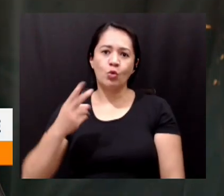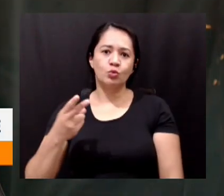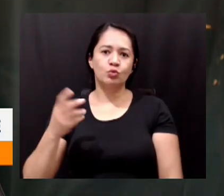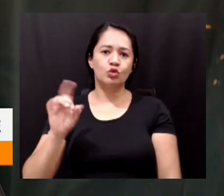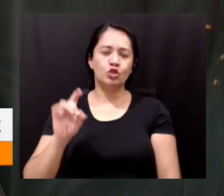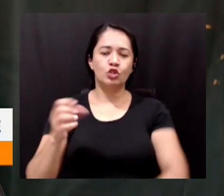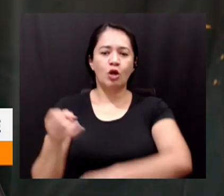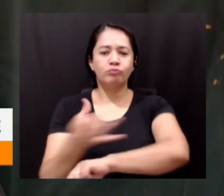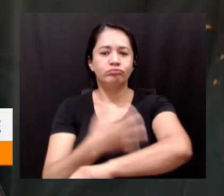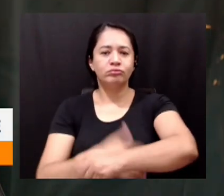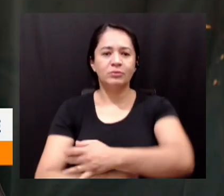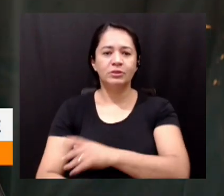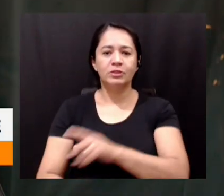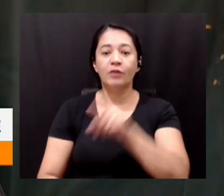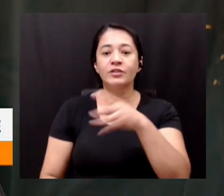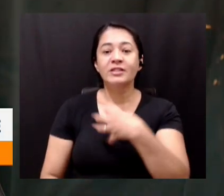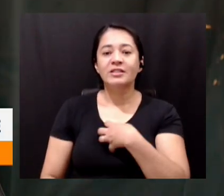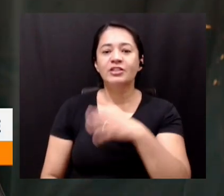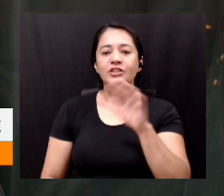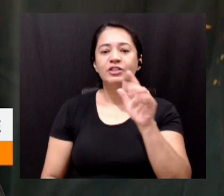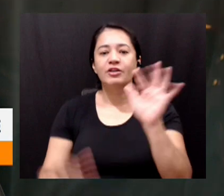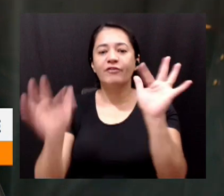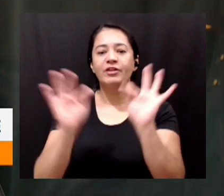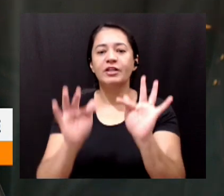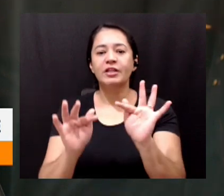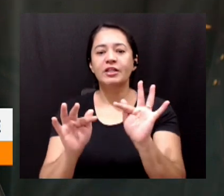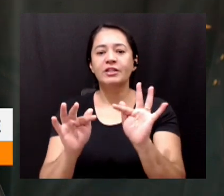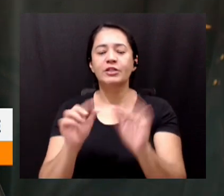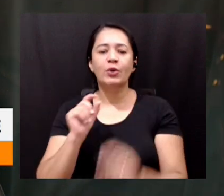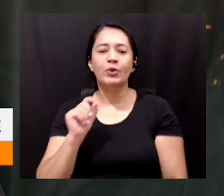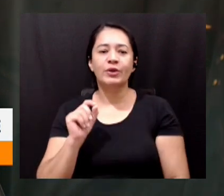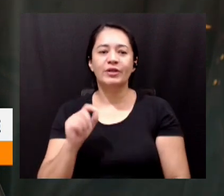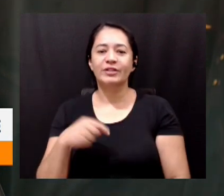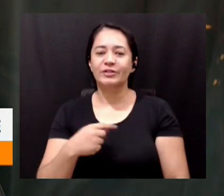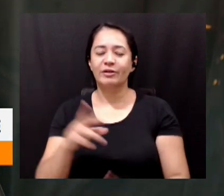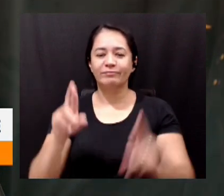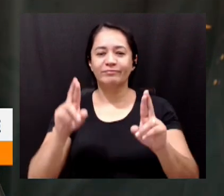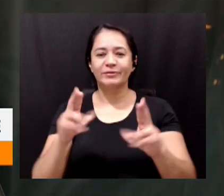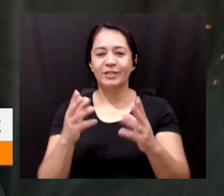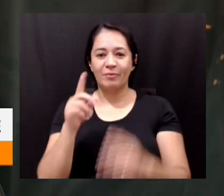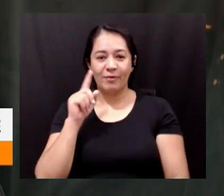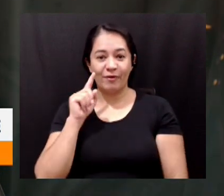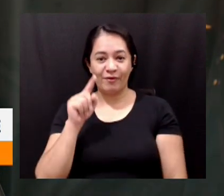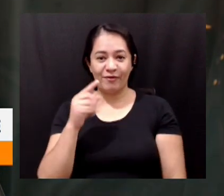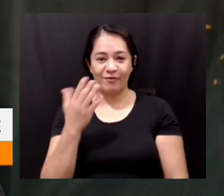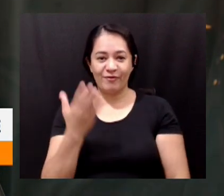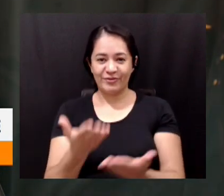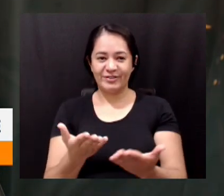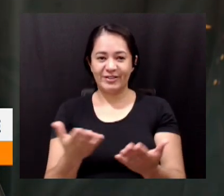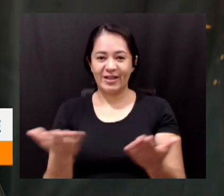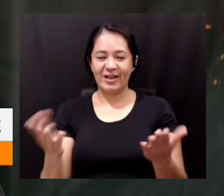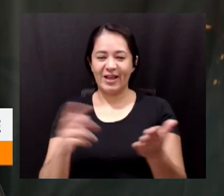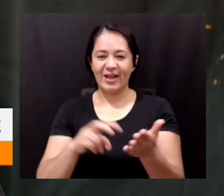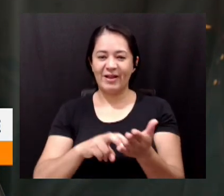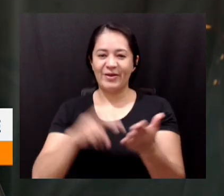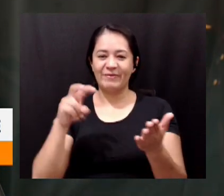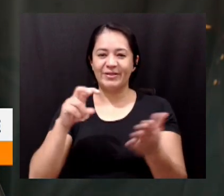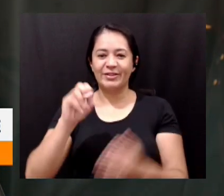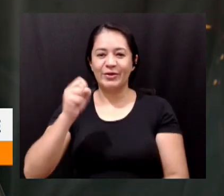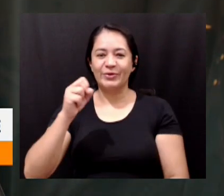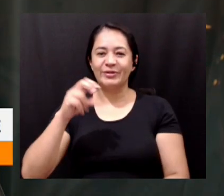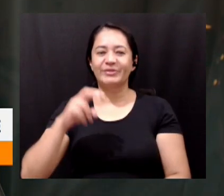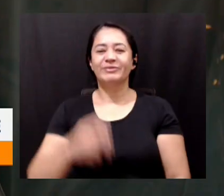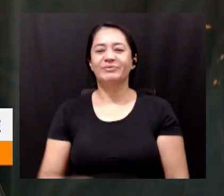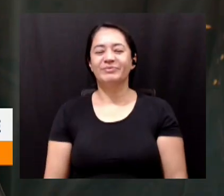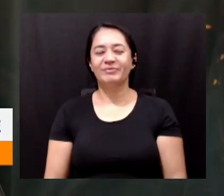feliz? Vamos falar sobre a felicidade. A gente espera por você amanhã, 8h da manhã, aqui na TV Câmara Campinas, ao vivo,